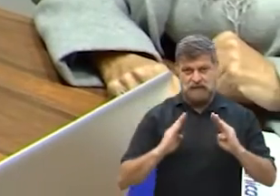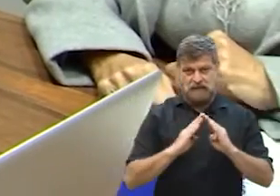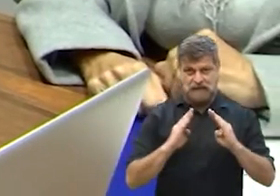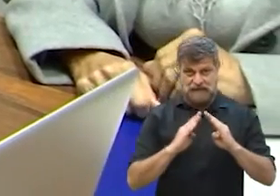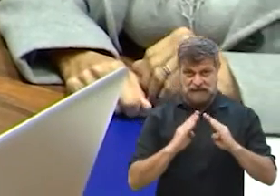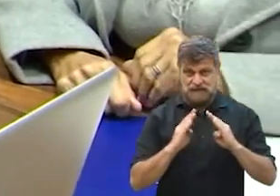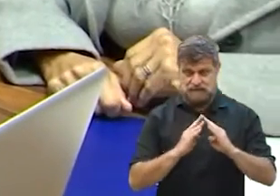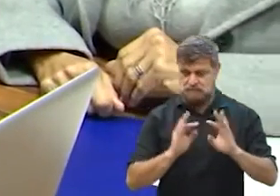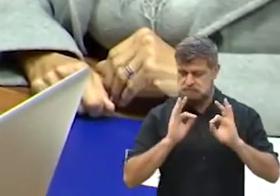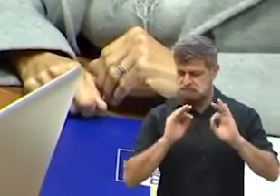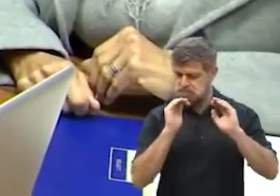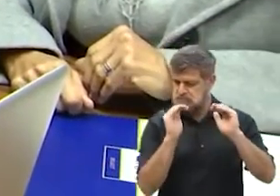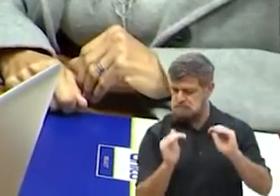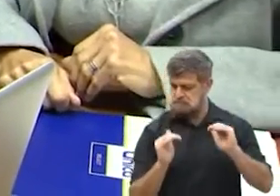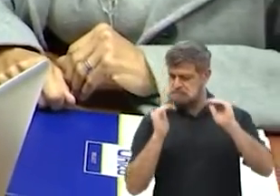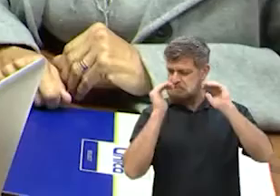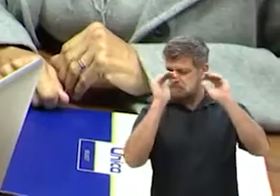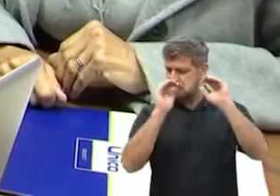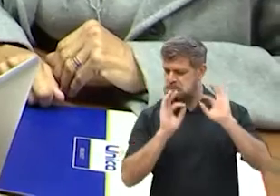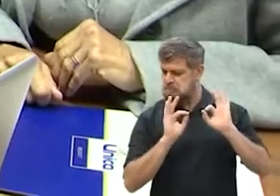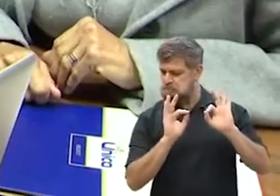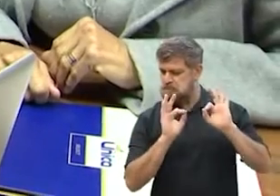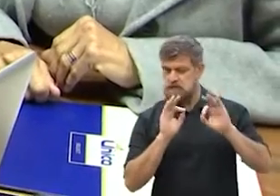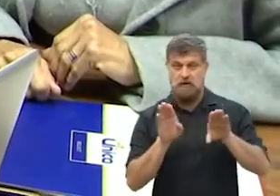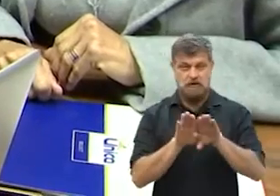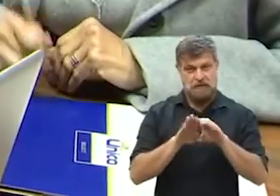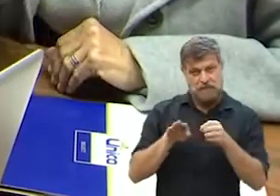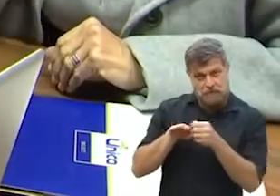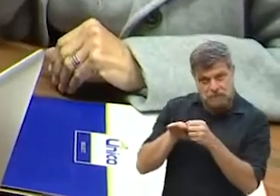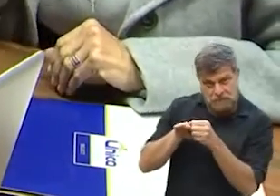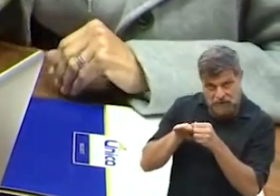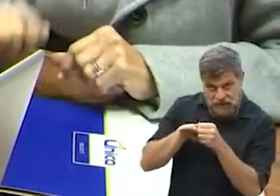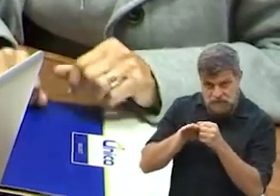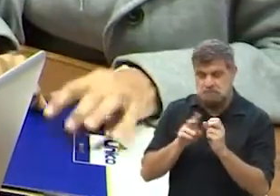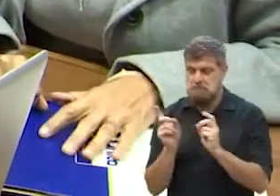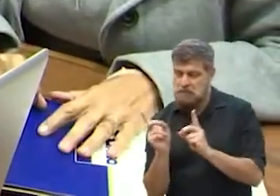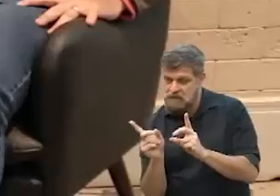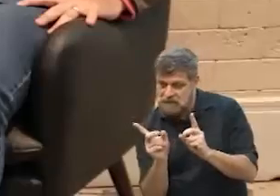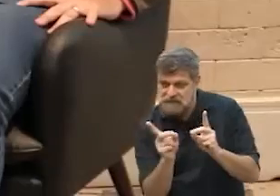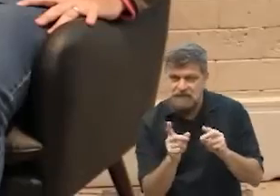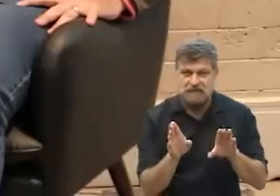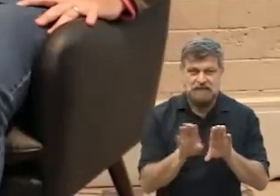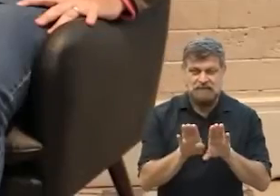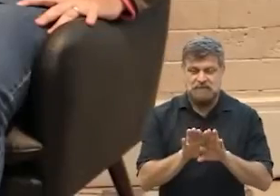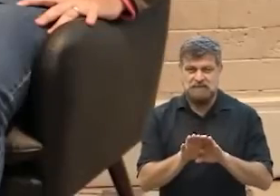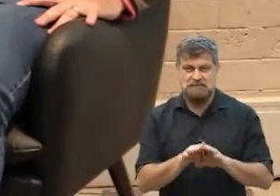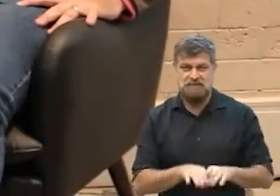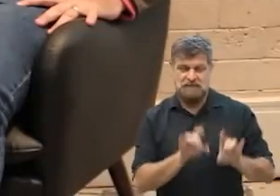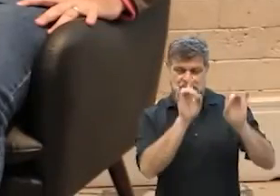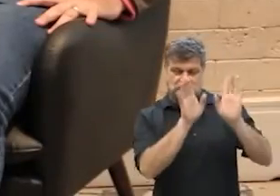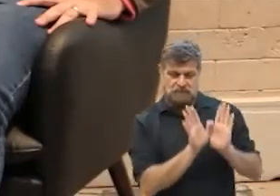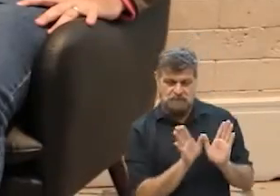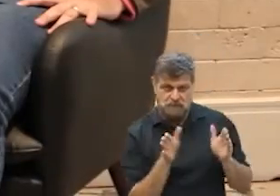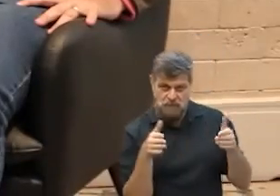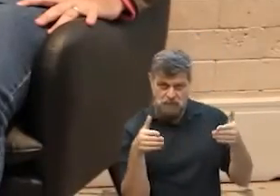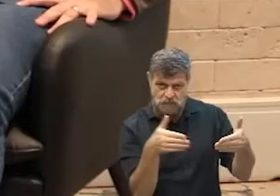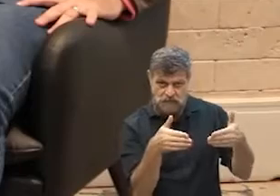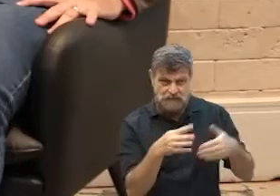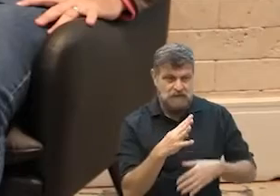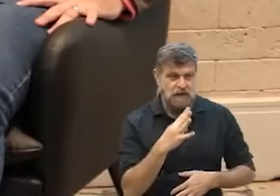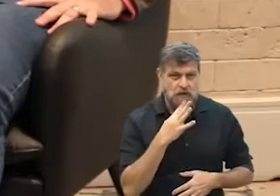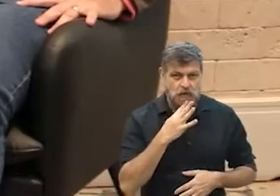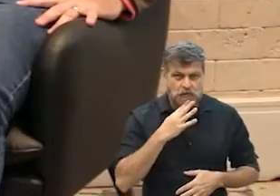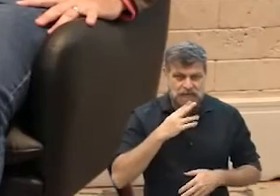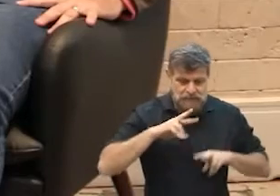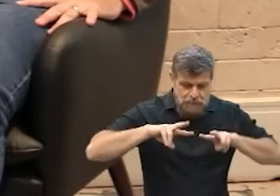imóveis residenciais de alto padrão ou médio padrão. Se você especificar em algo, se você conhecer